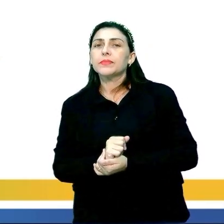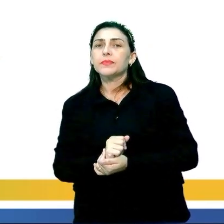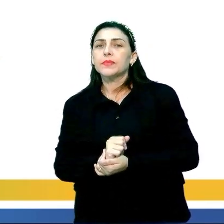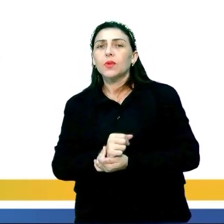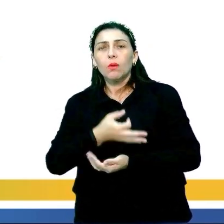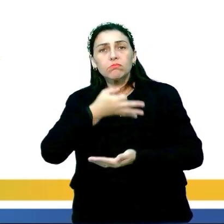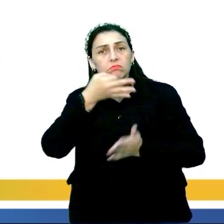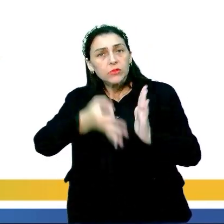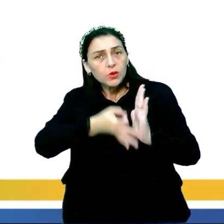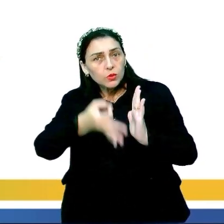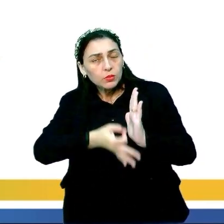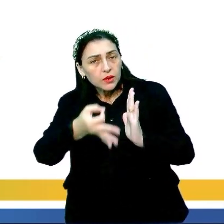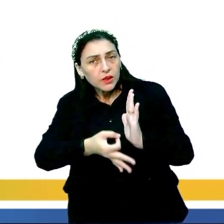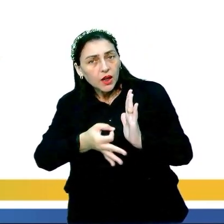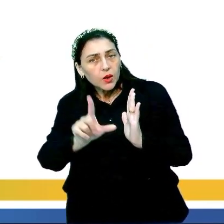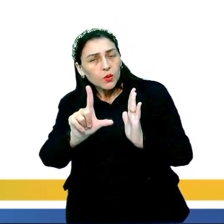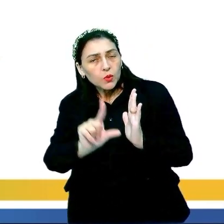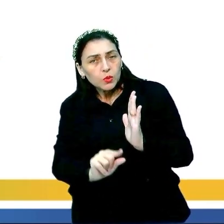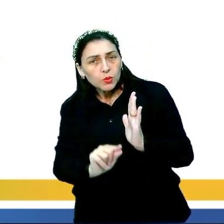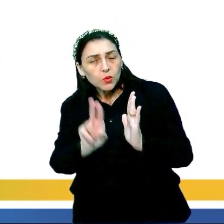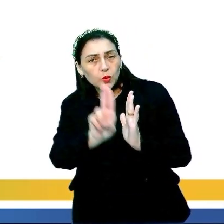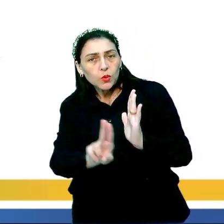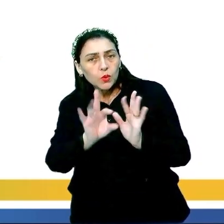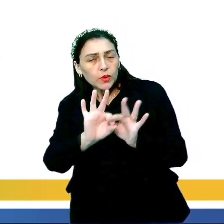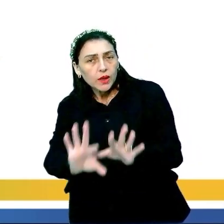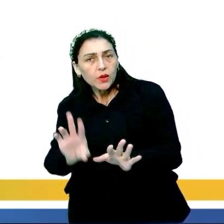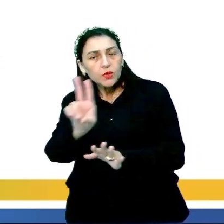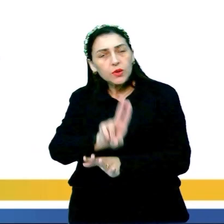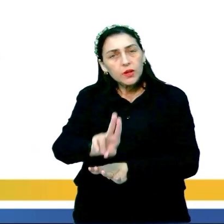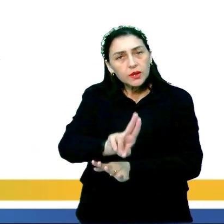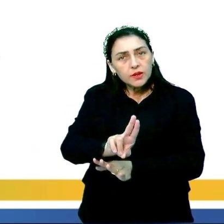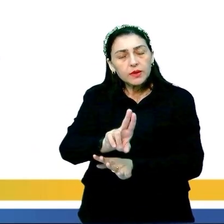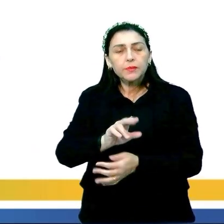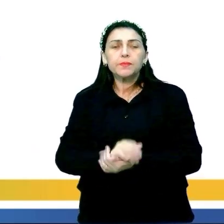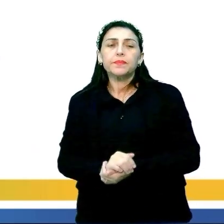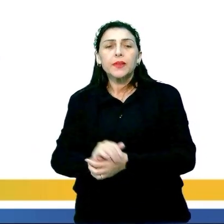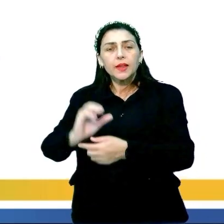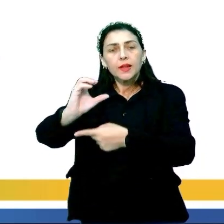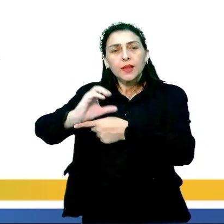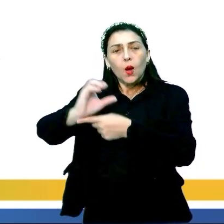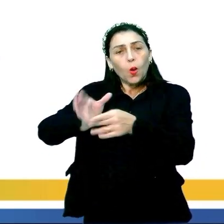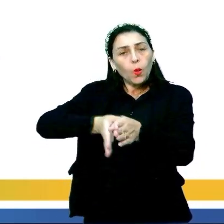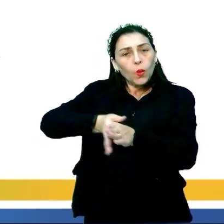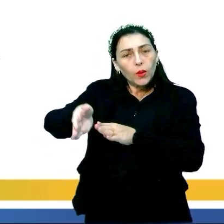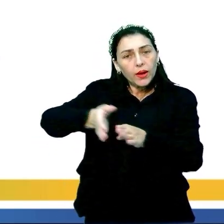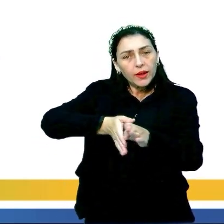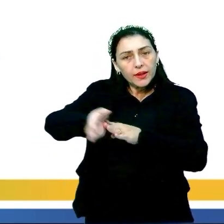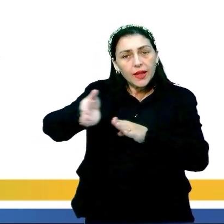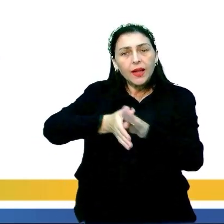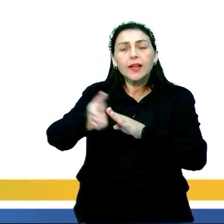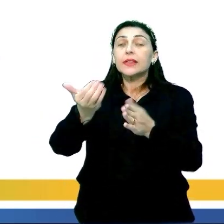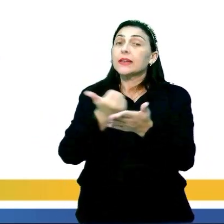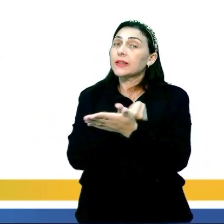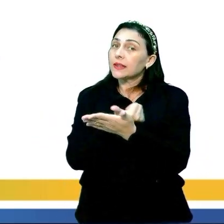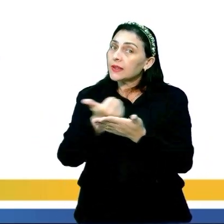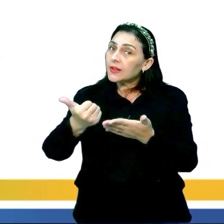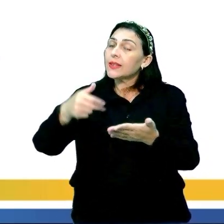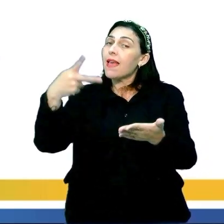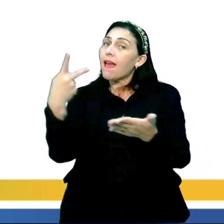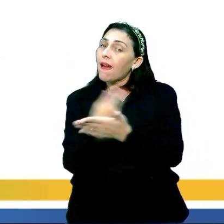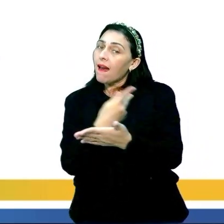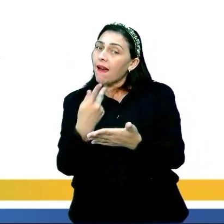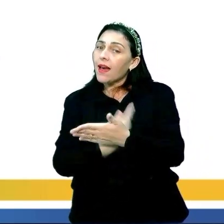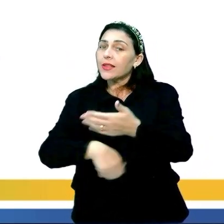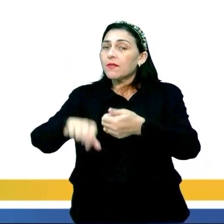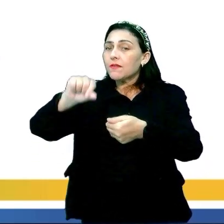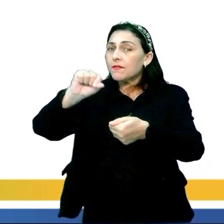argumentando se eu estou usando o verbo lá. Diminua, use, deixe, utilize. Letra C. Orientação quanto